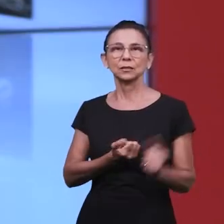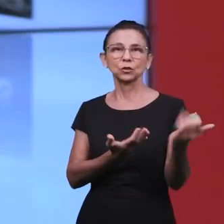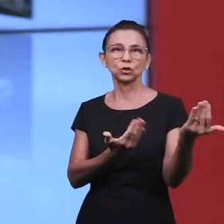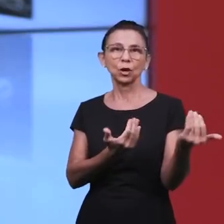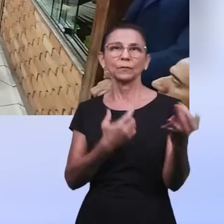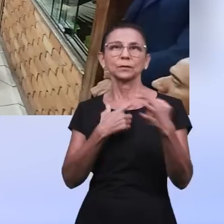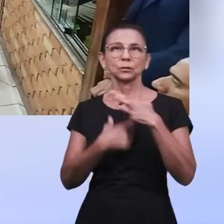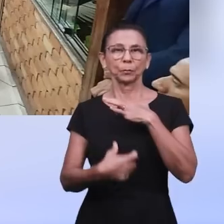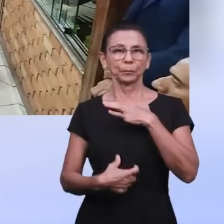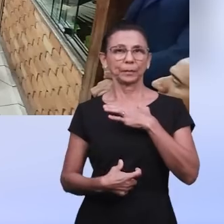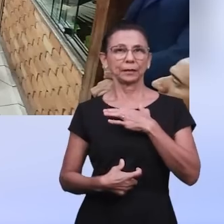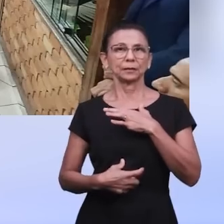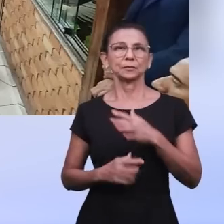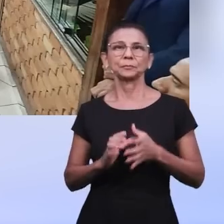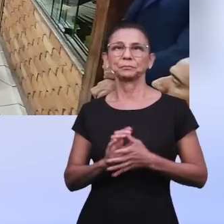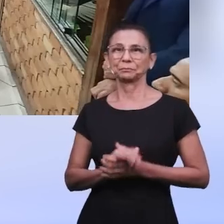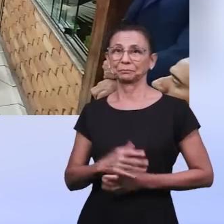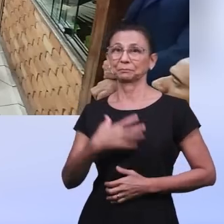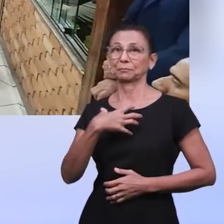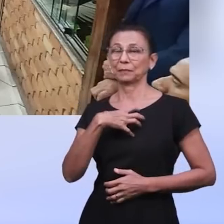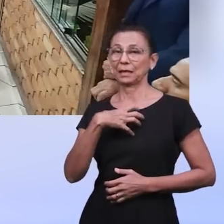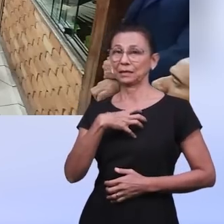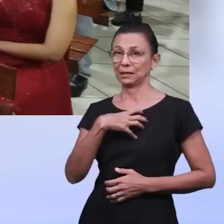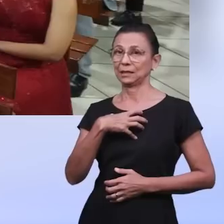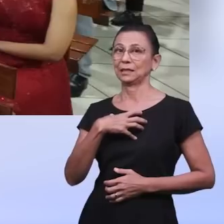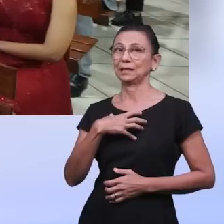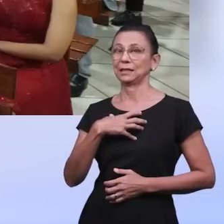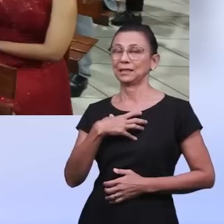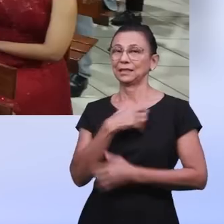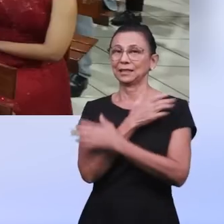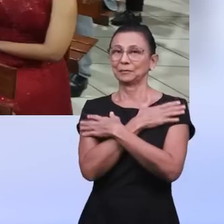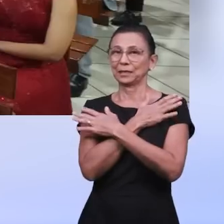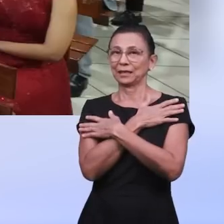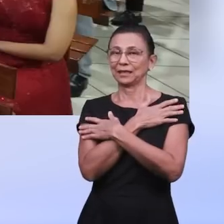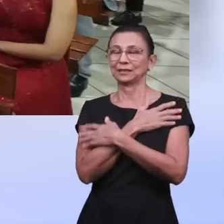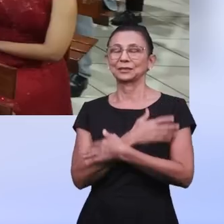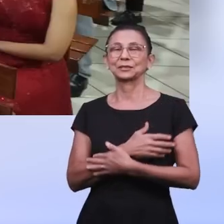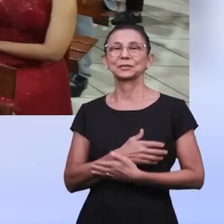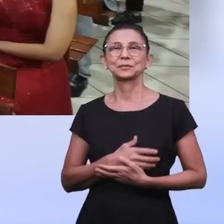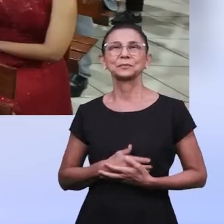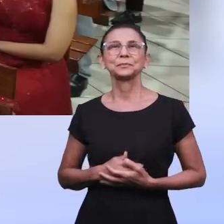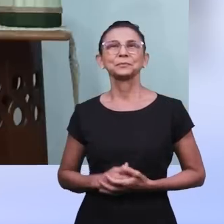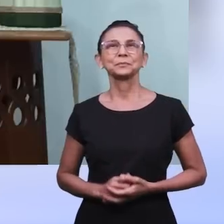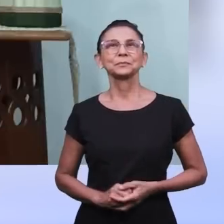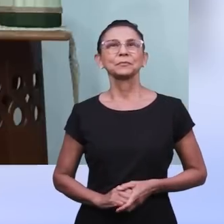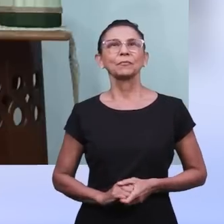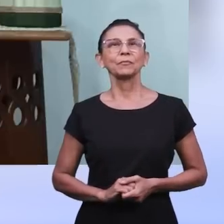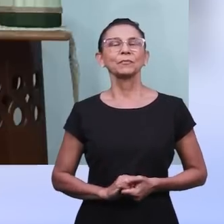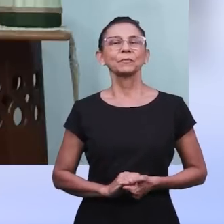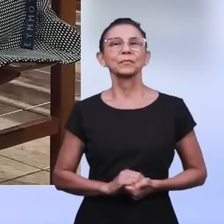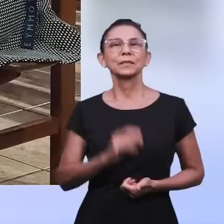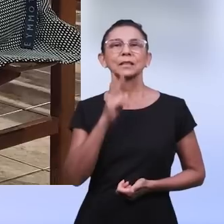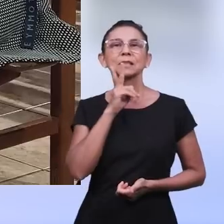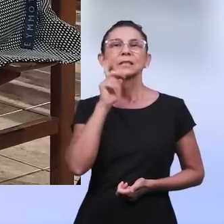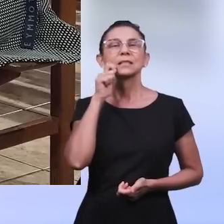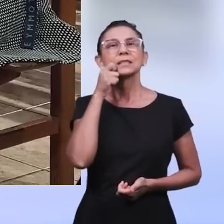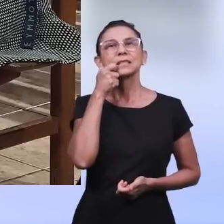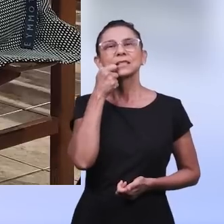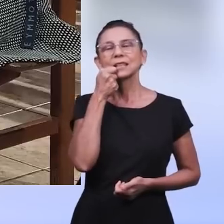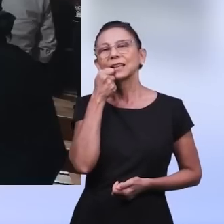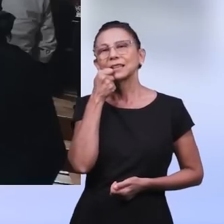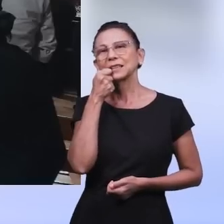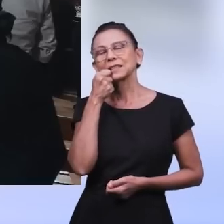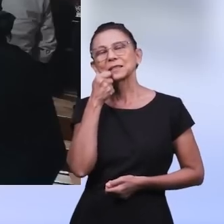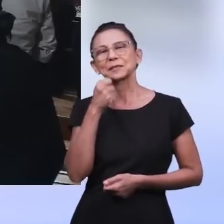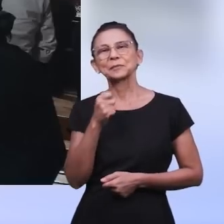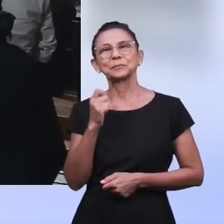jovens e obreiros ali em Ilhéus, na Bahia. Um abraço aos irmãos aí de Ilhéus. Ceia de glorificação ao Senhor em